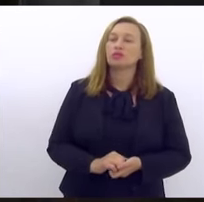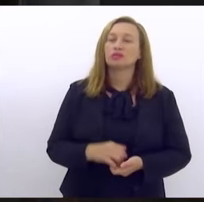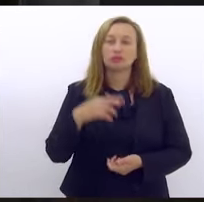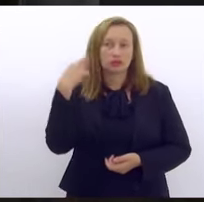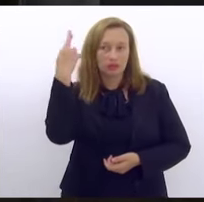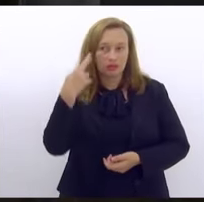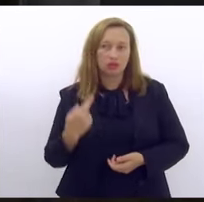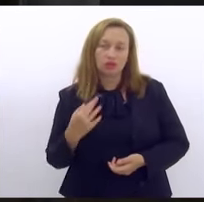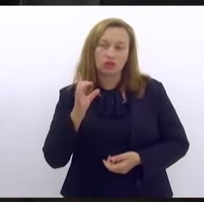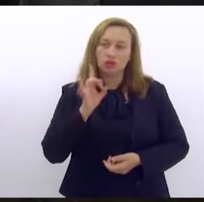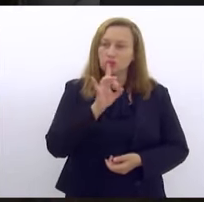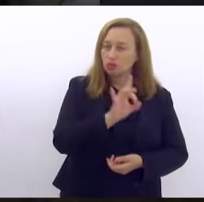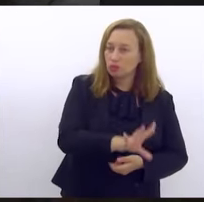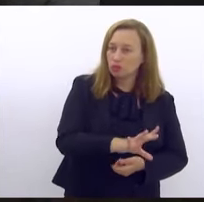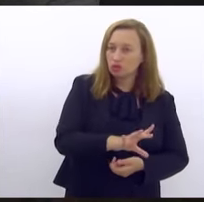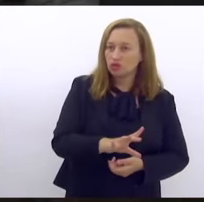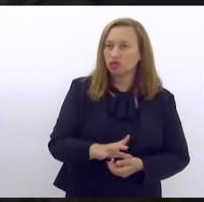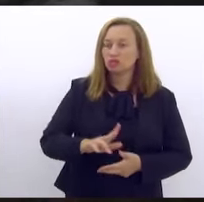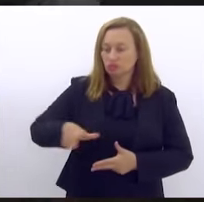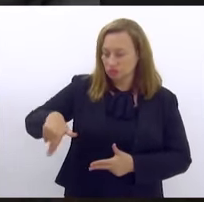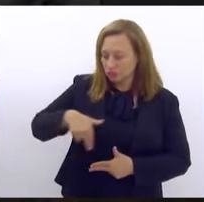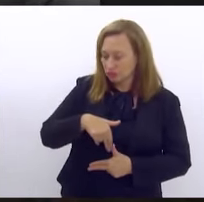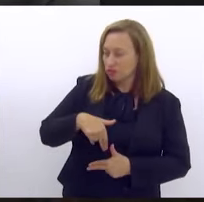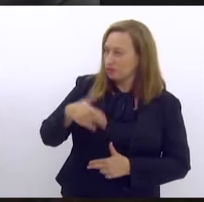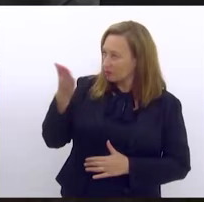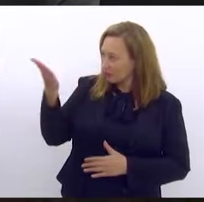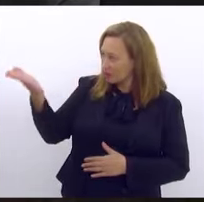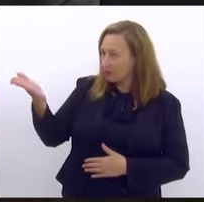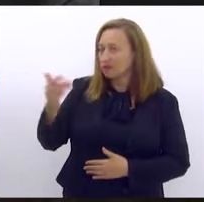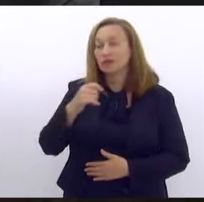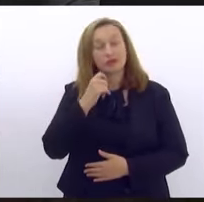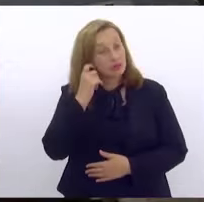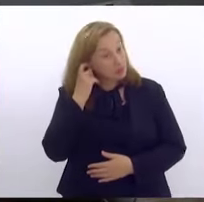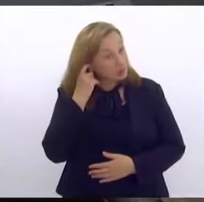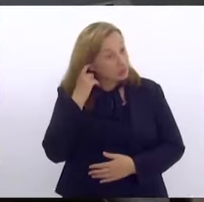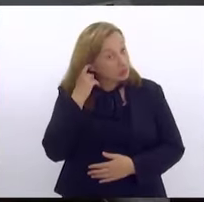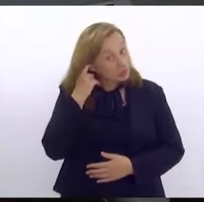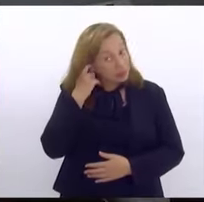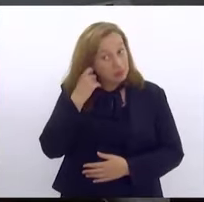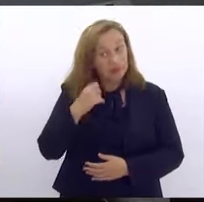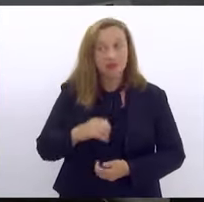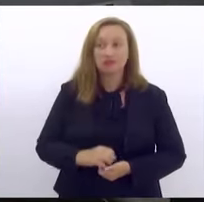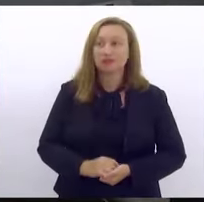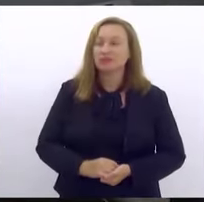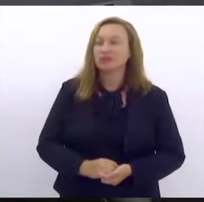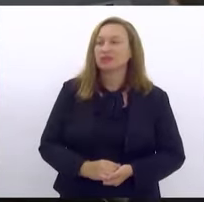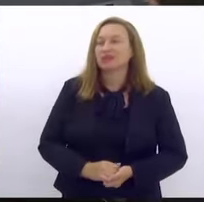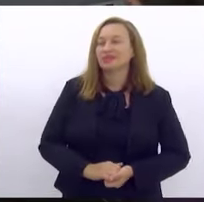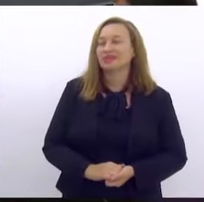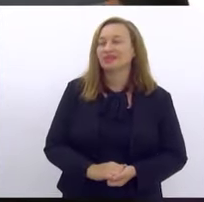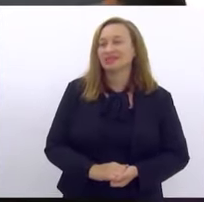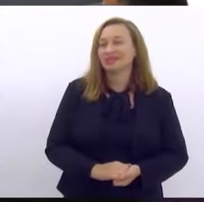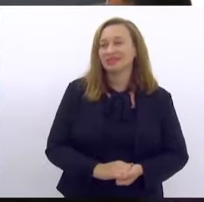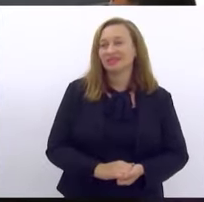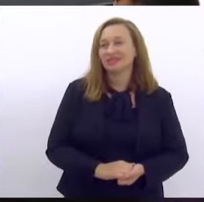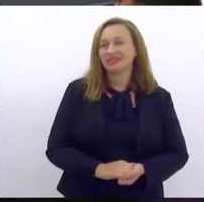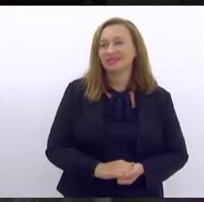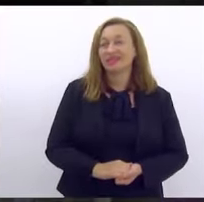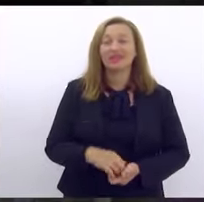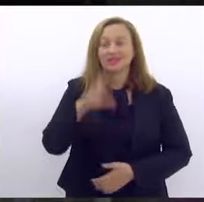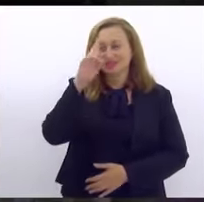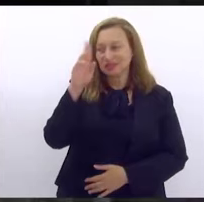e última deputada, já está ali posicionada, minha grande Renatinha Souza, por favor.